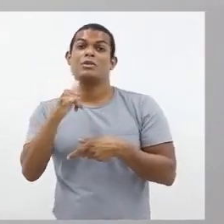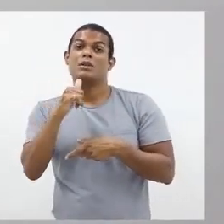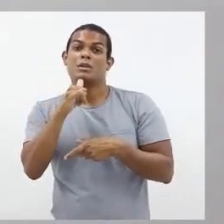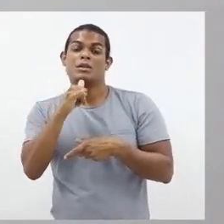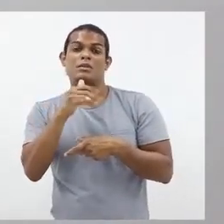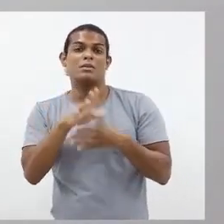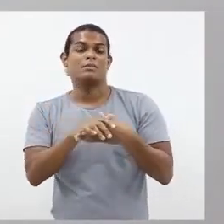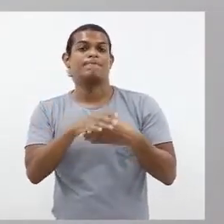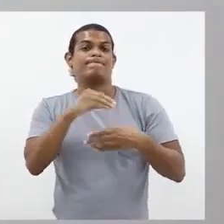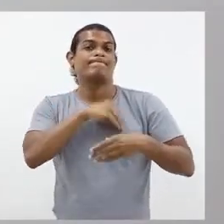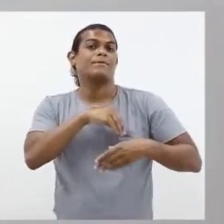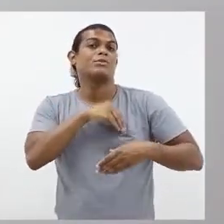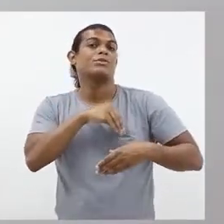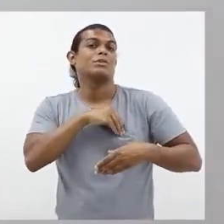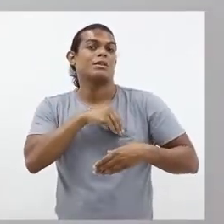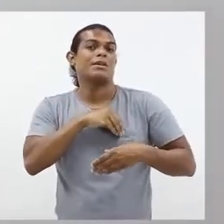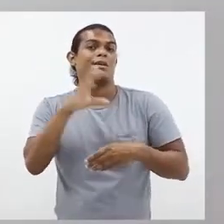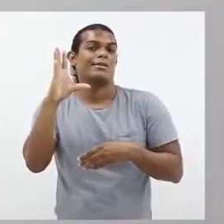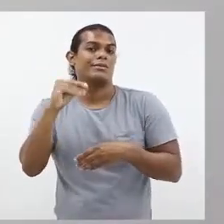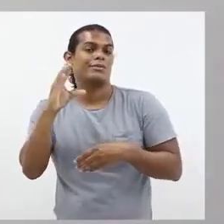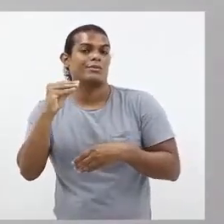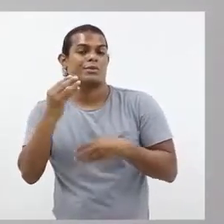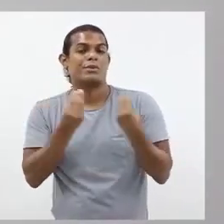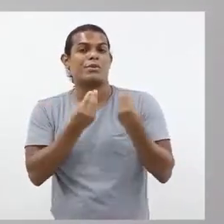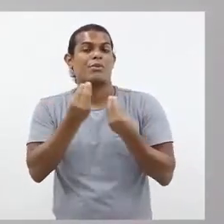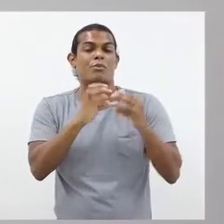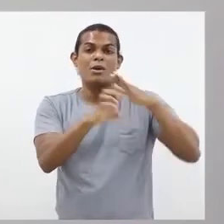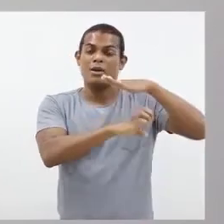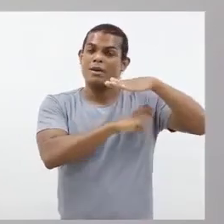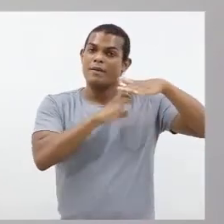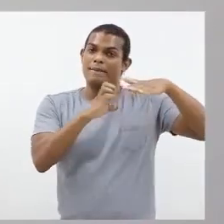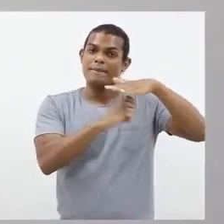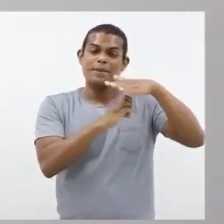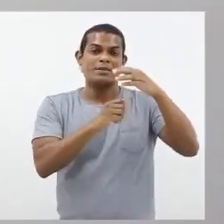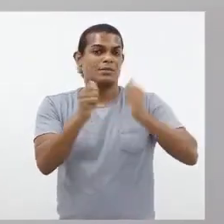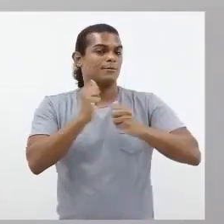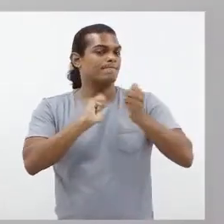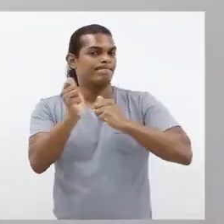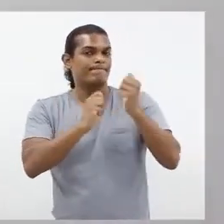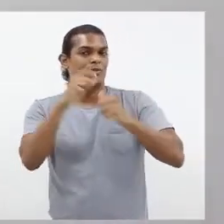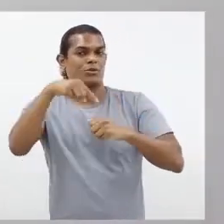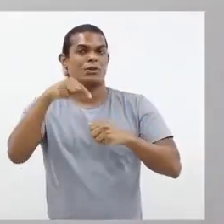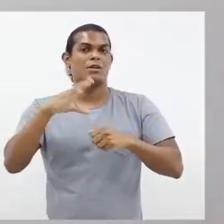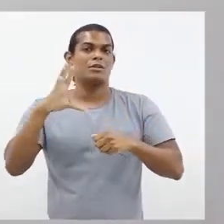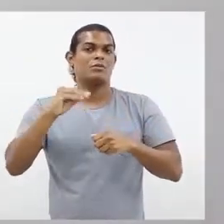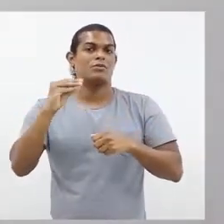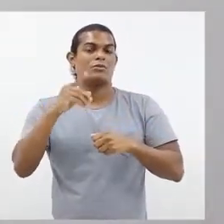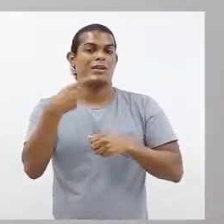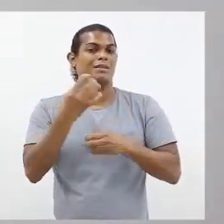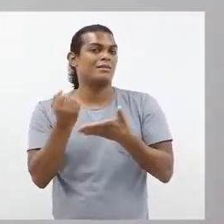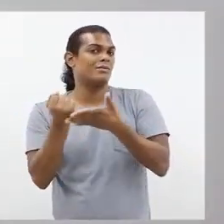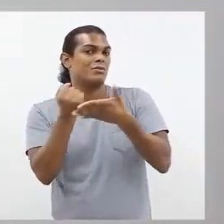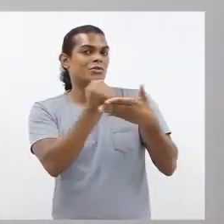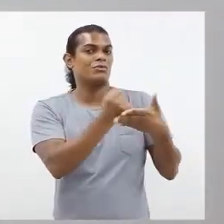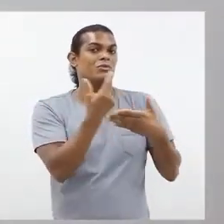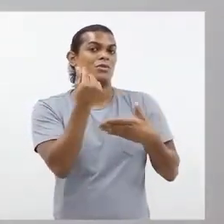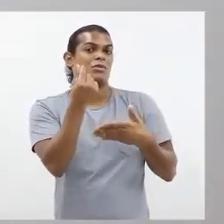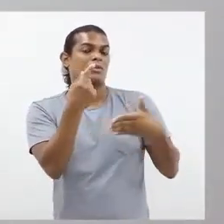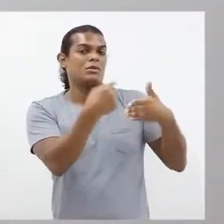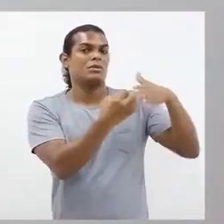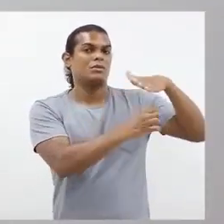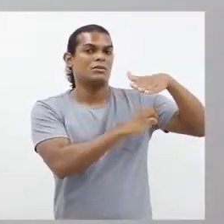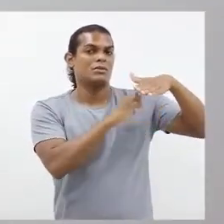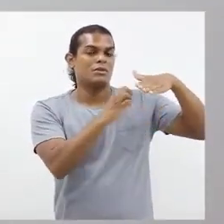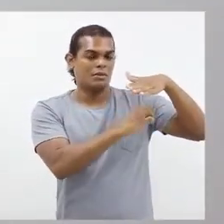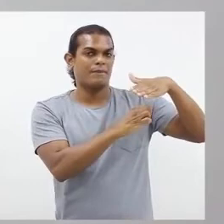funcionários. Como você não controla os funcionários, eles não deixam benefício econômico na empresa. Quando você faz o